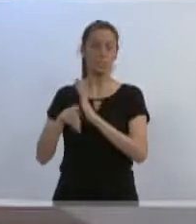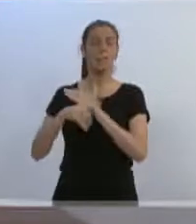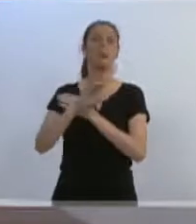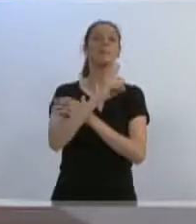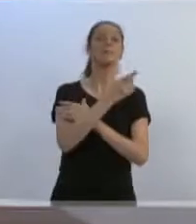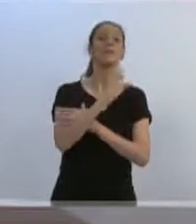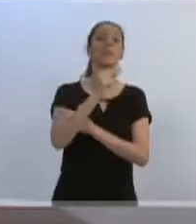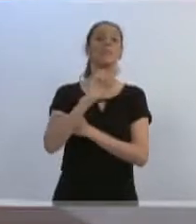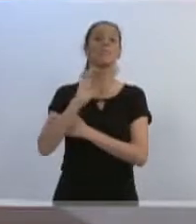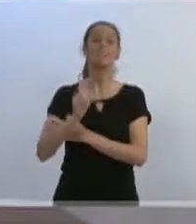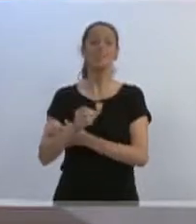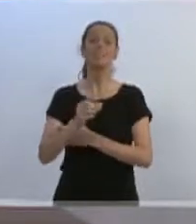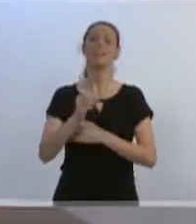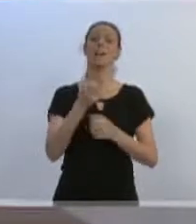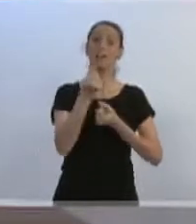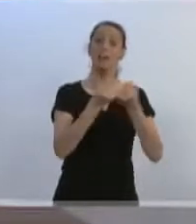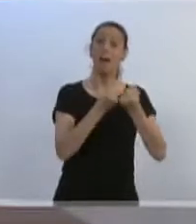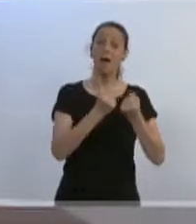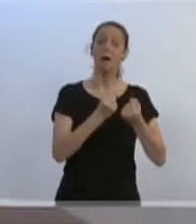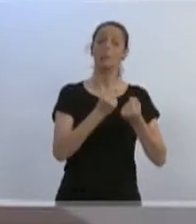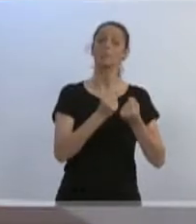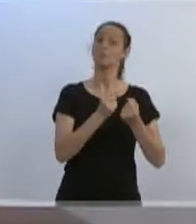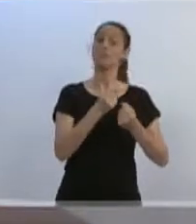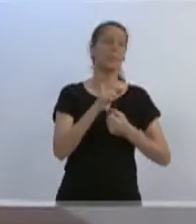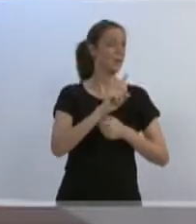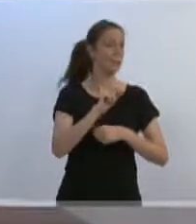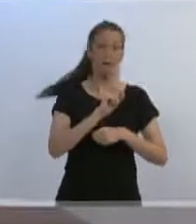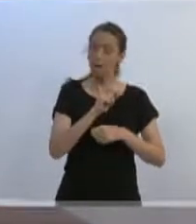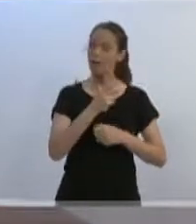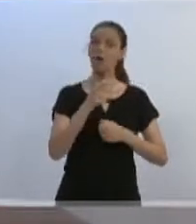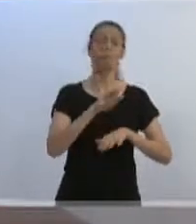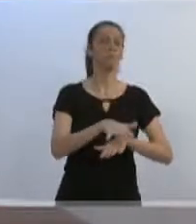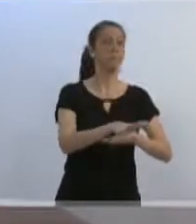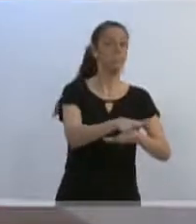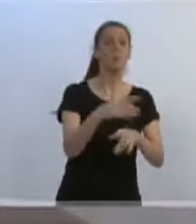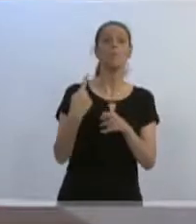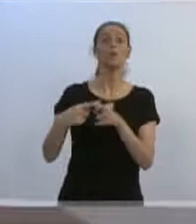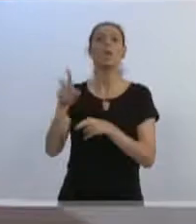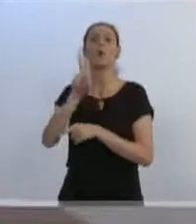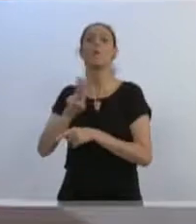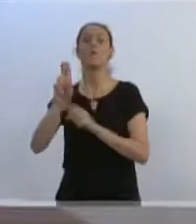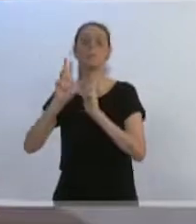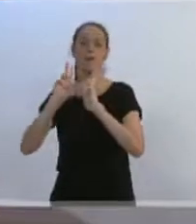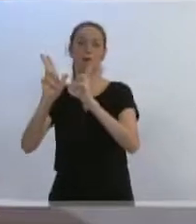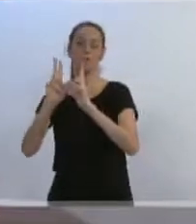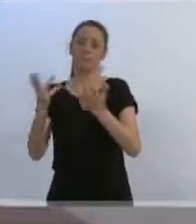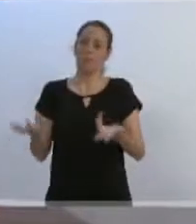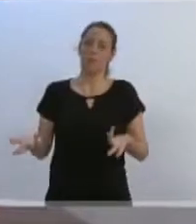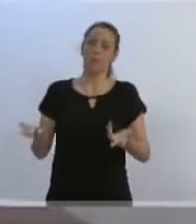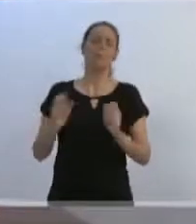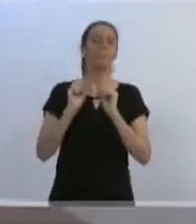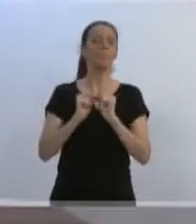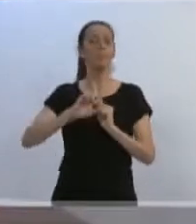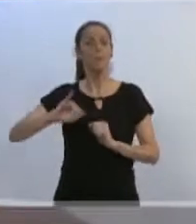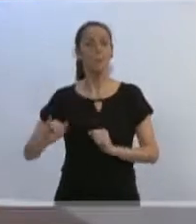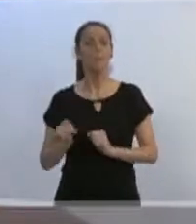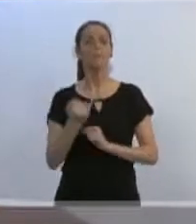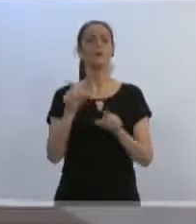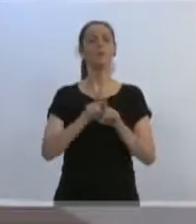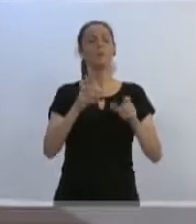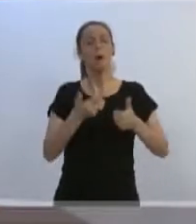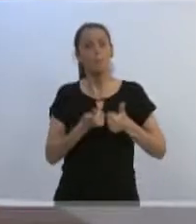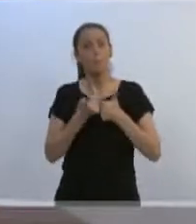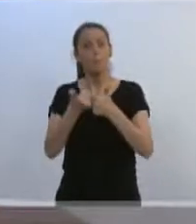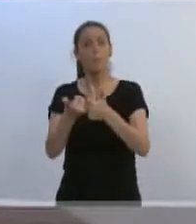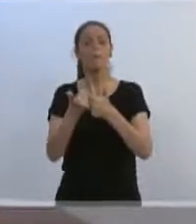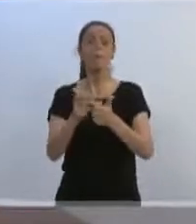que deixam de transitar neste momento dando município e por que não e por que não é dar um apoio para que